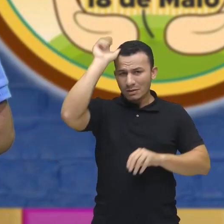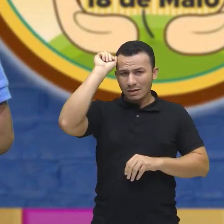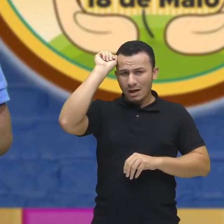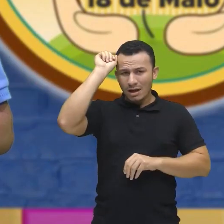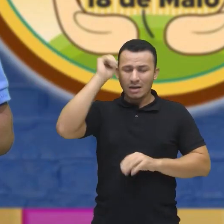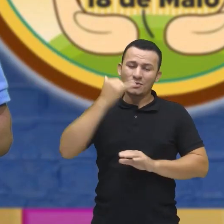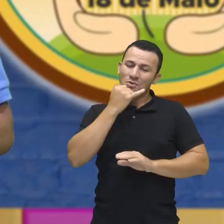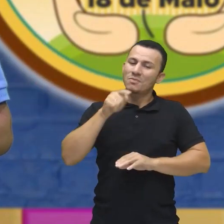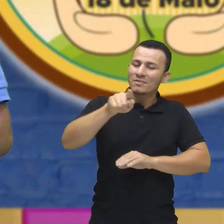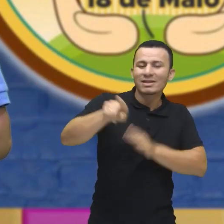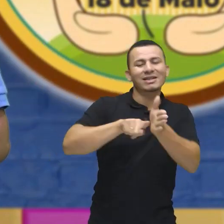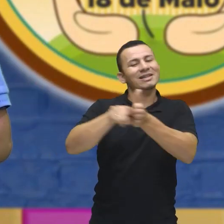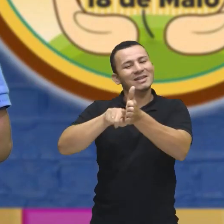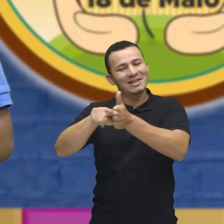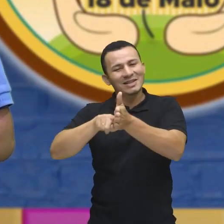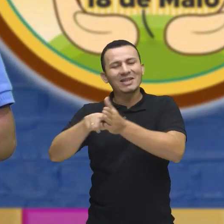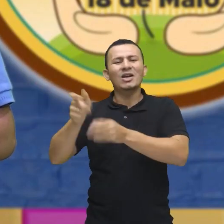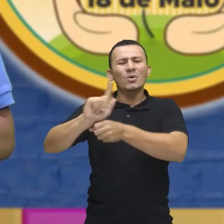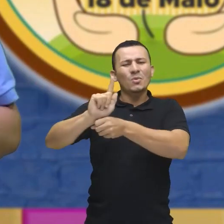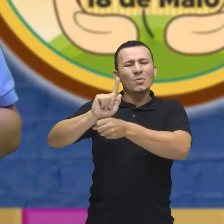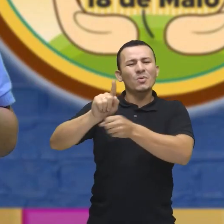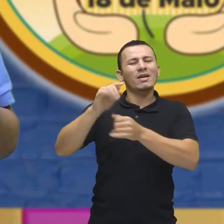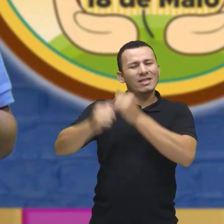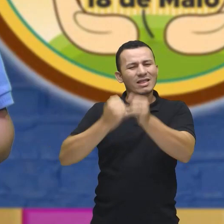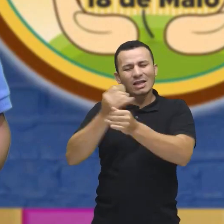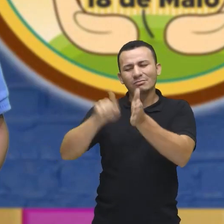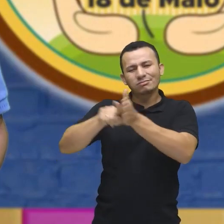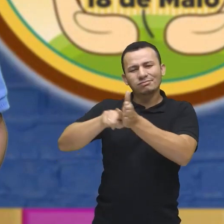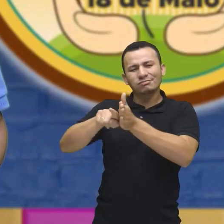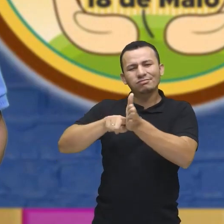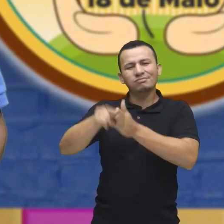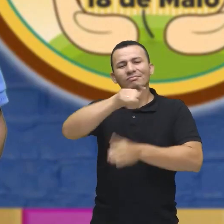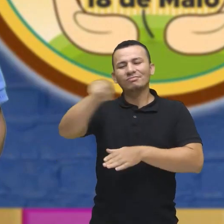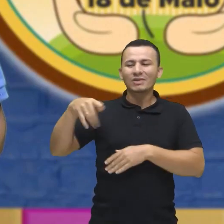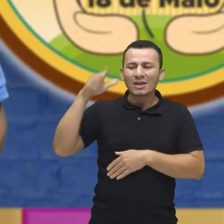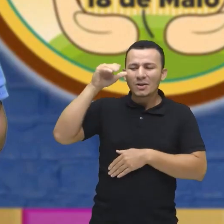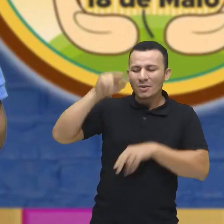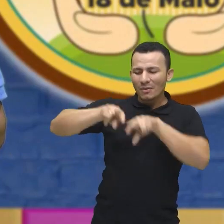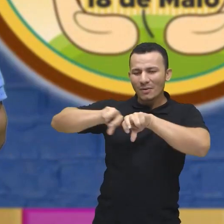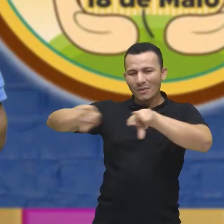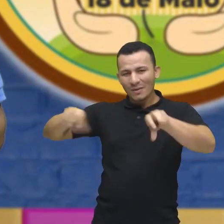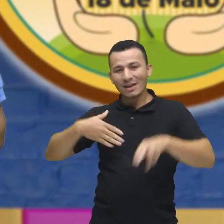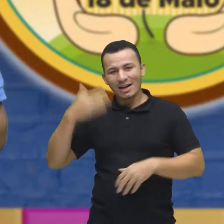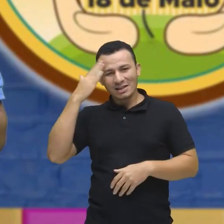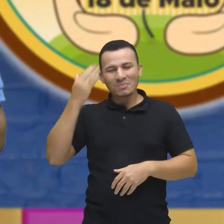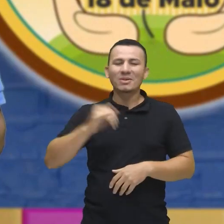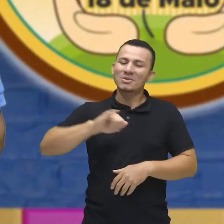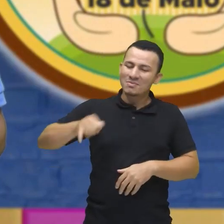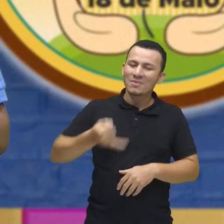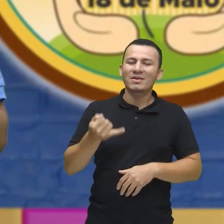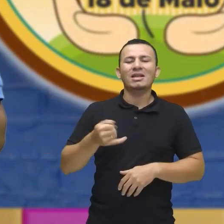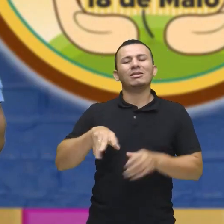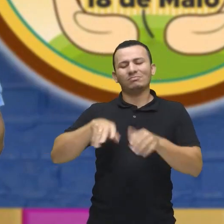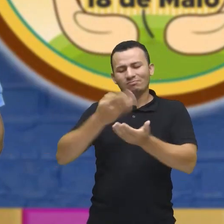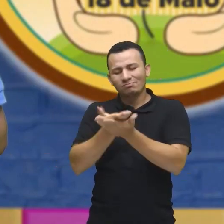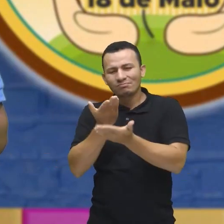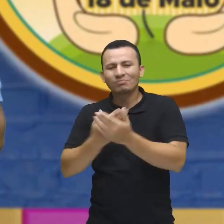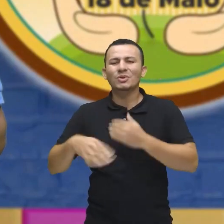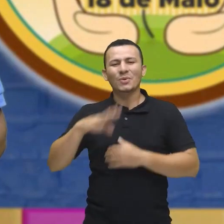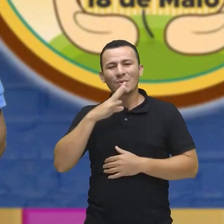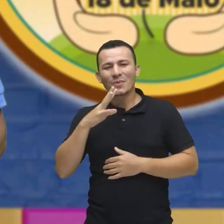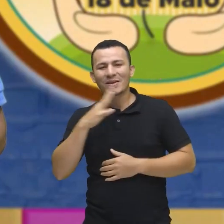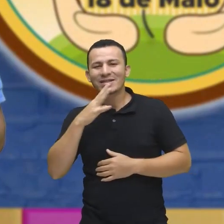pesquisar. Dá um Google aí e pesquisar. Né? É despertar essa vontade de fruir, de querer conhecer,